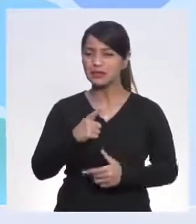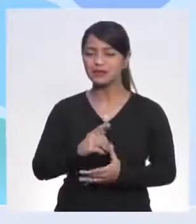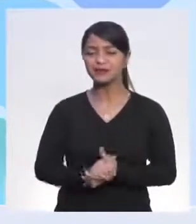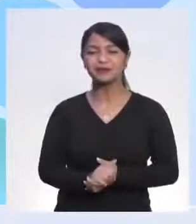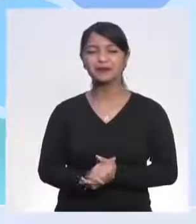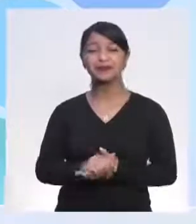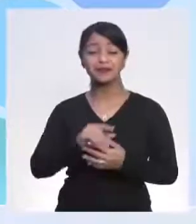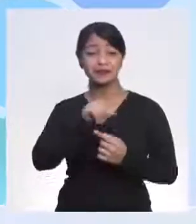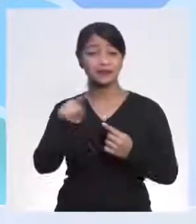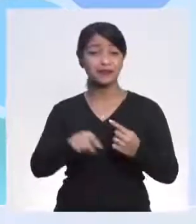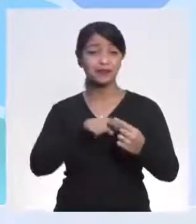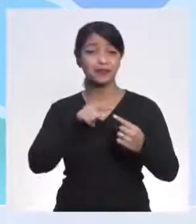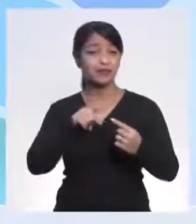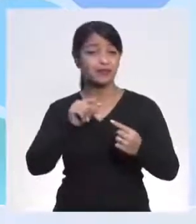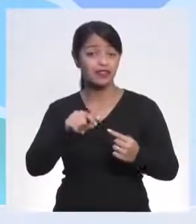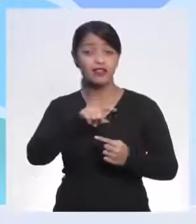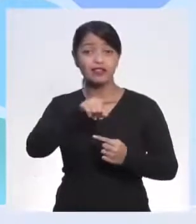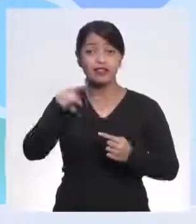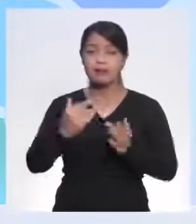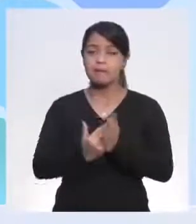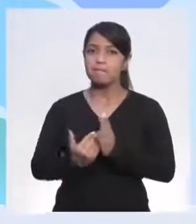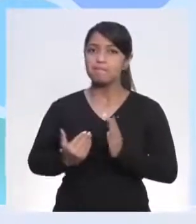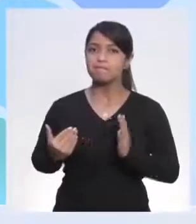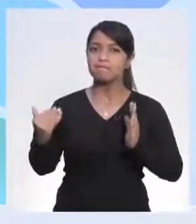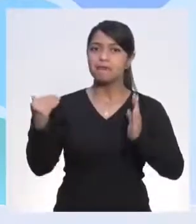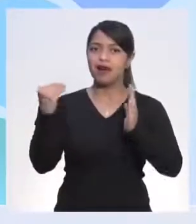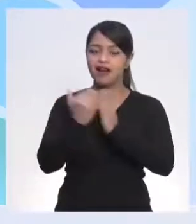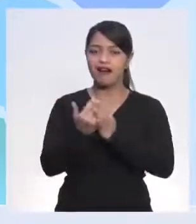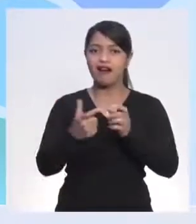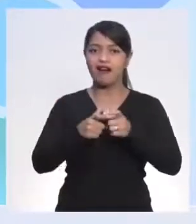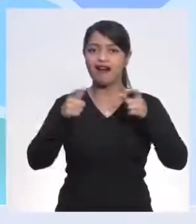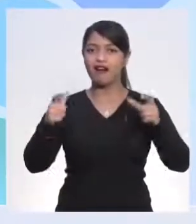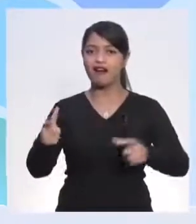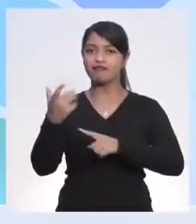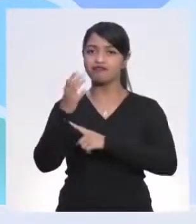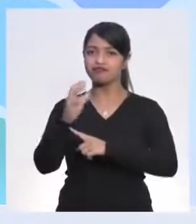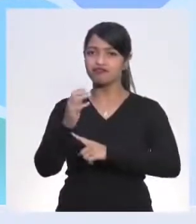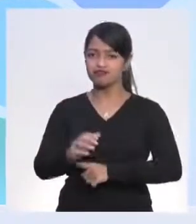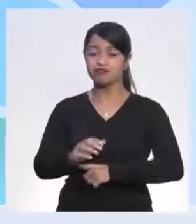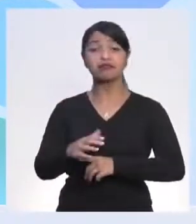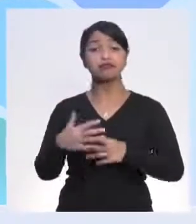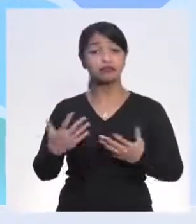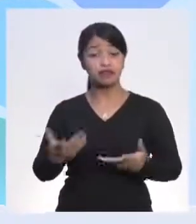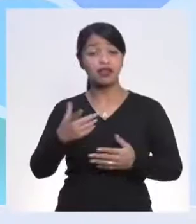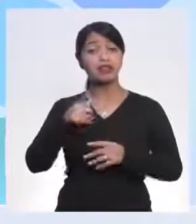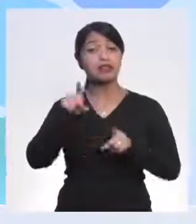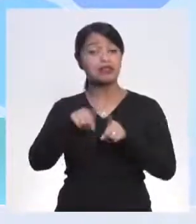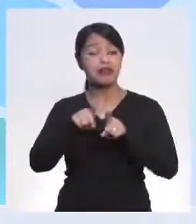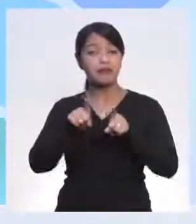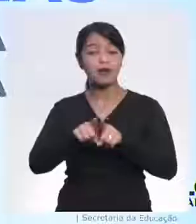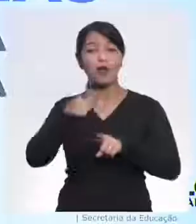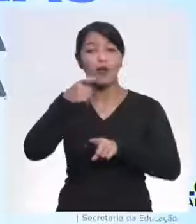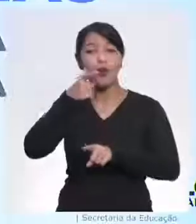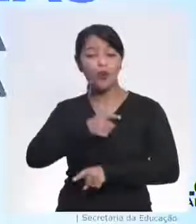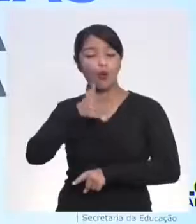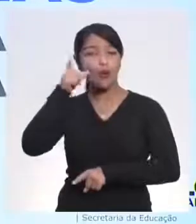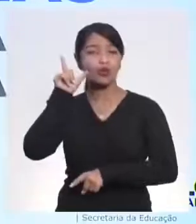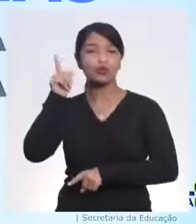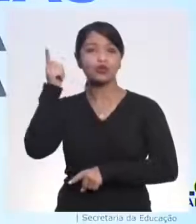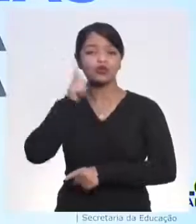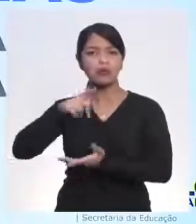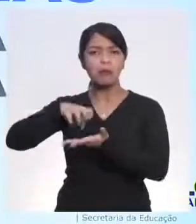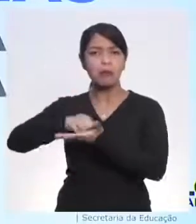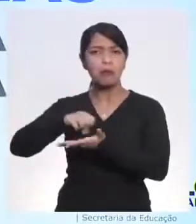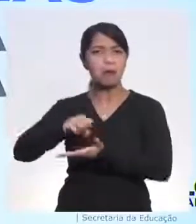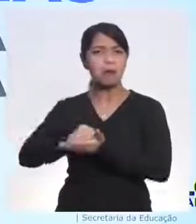é que isso aumente. E por falar em aumentar, a gente já teve até aumento de inscrição, não foi, Jonas? Isso mesmo. Ontem eu acredito que eu tenha